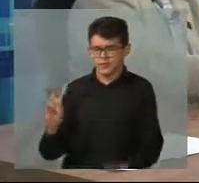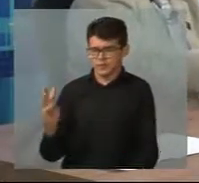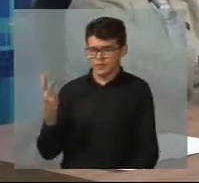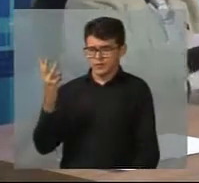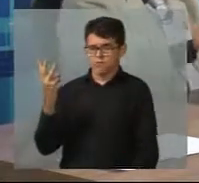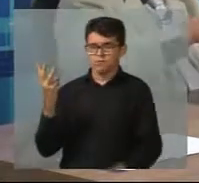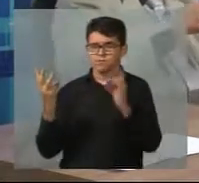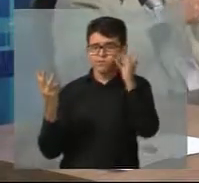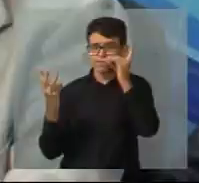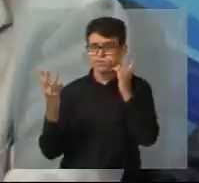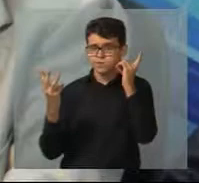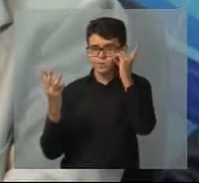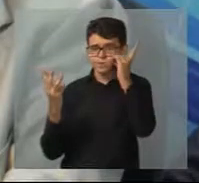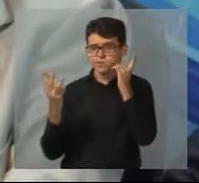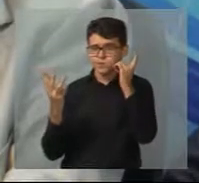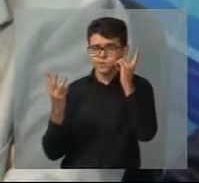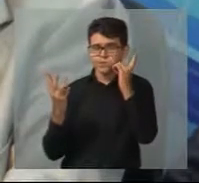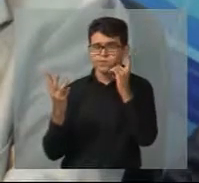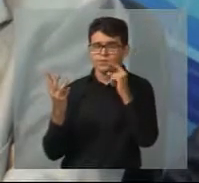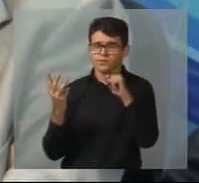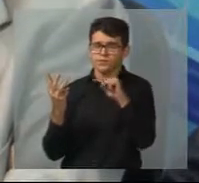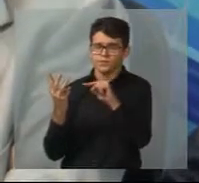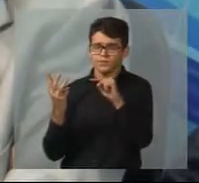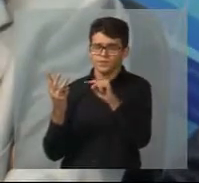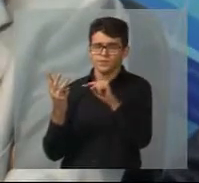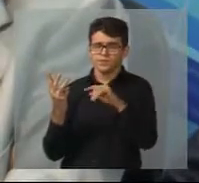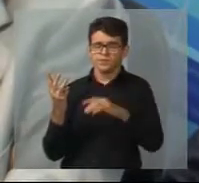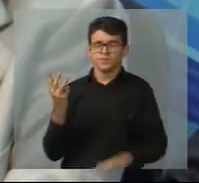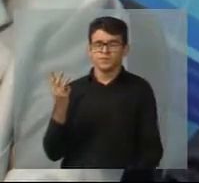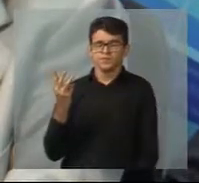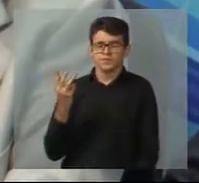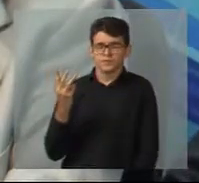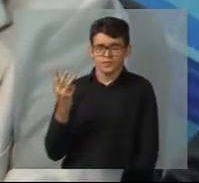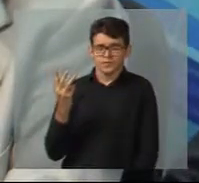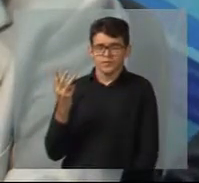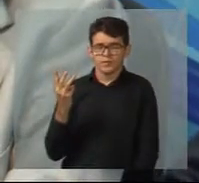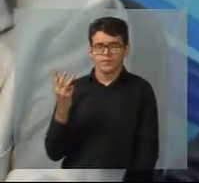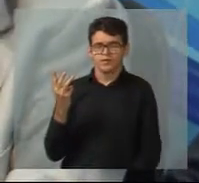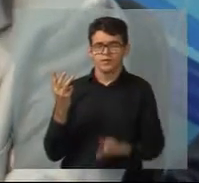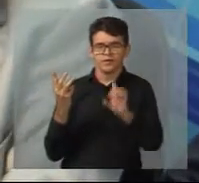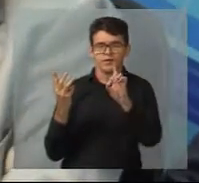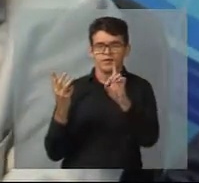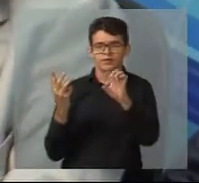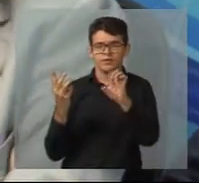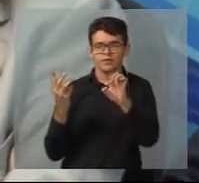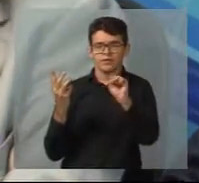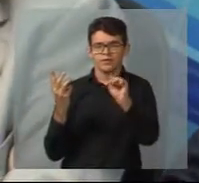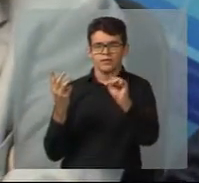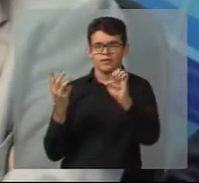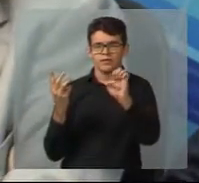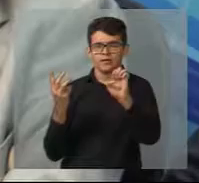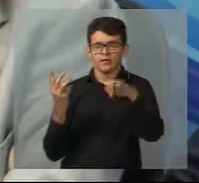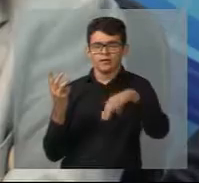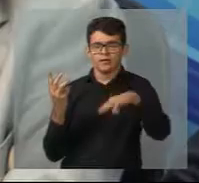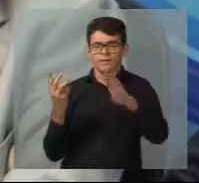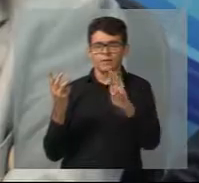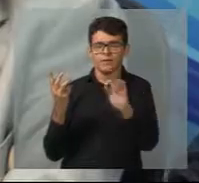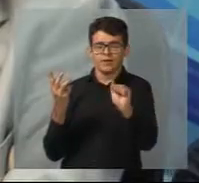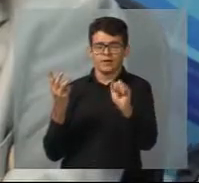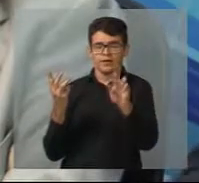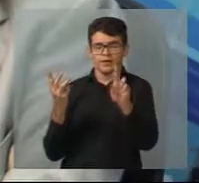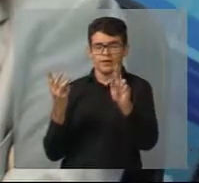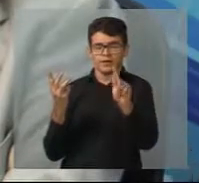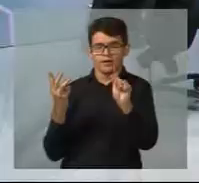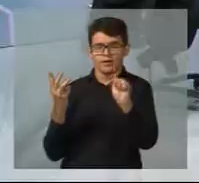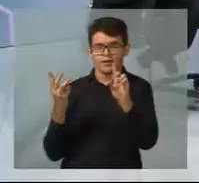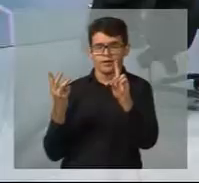que, aliás, esse nome desembargador é muito polemizado por algumas pessoas, porque a Constituição não fala em desembargador para a Justiça Federal, né? Mas